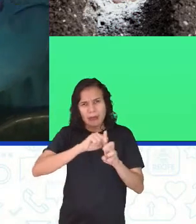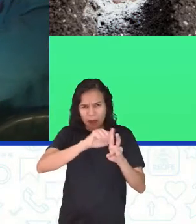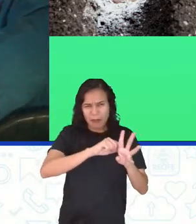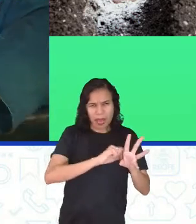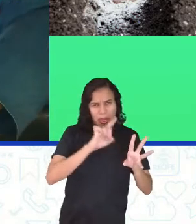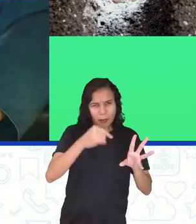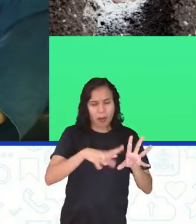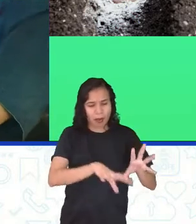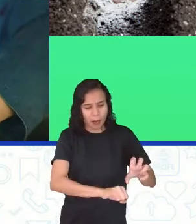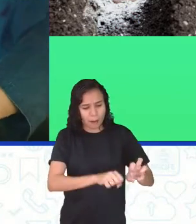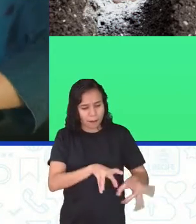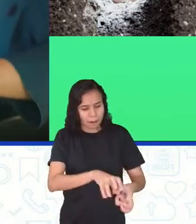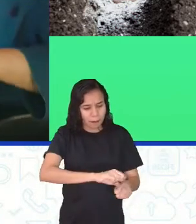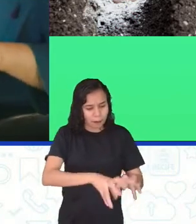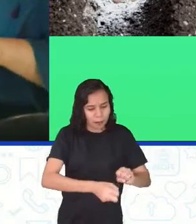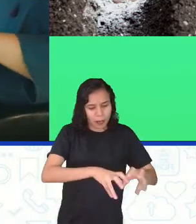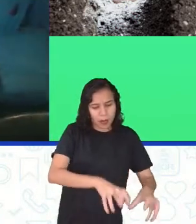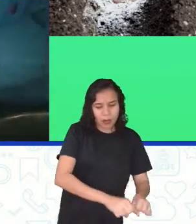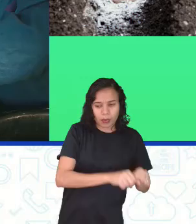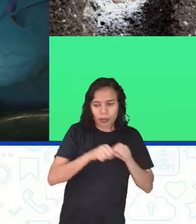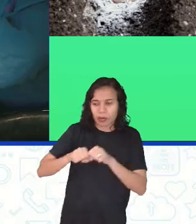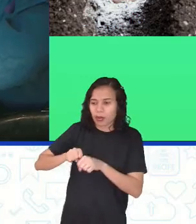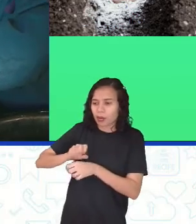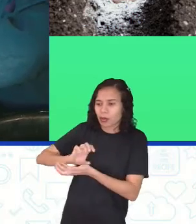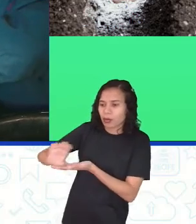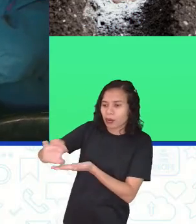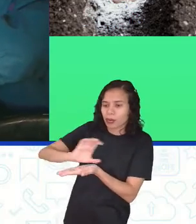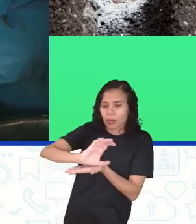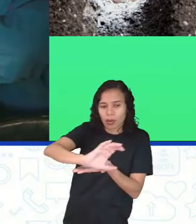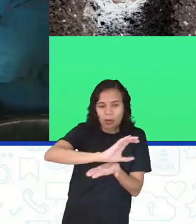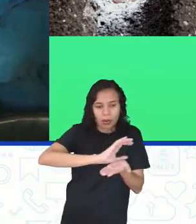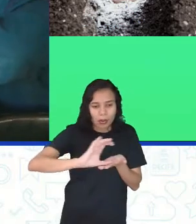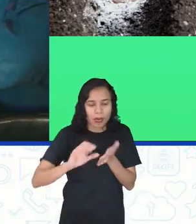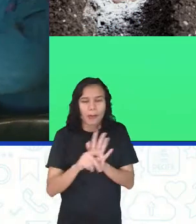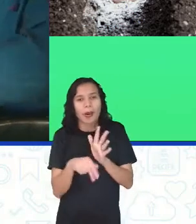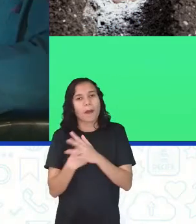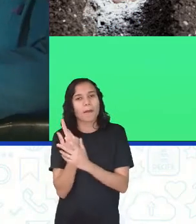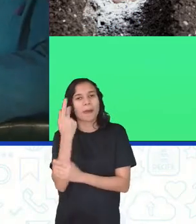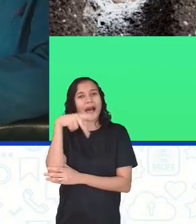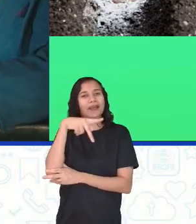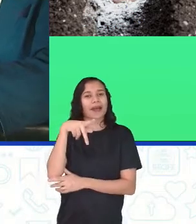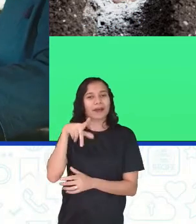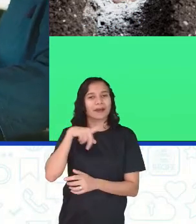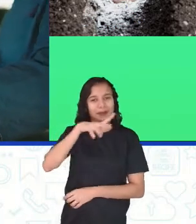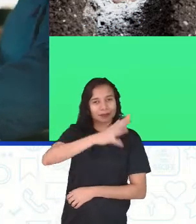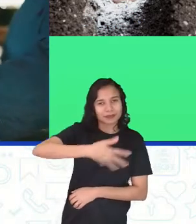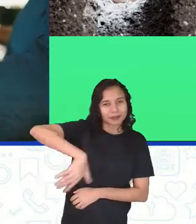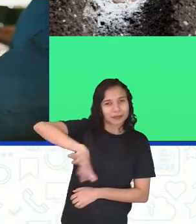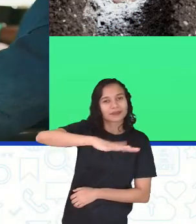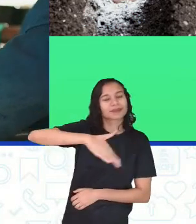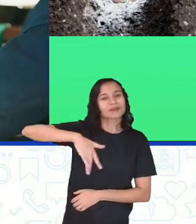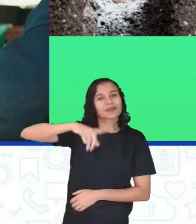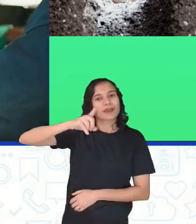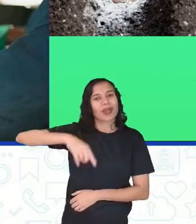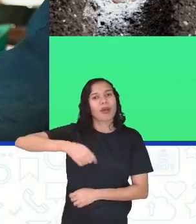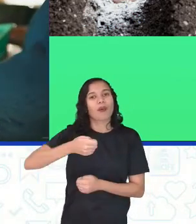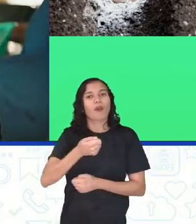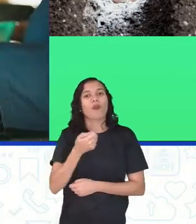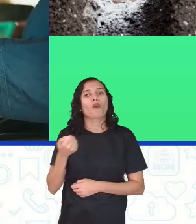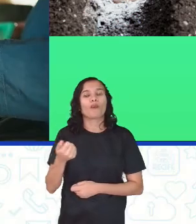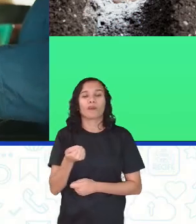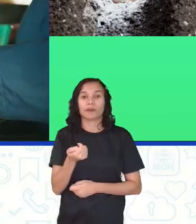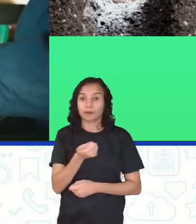meses e distribuir em vasos de planta, no jardim, né? Isso em pequena